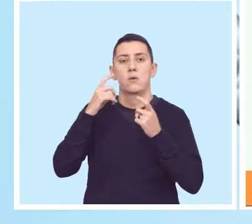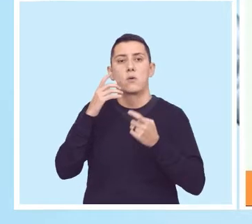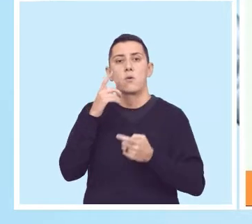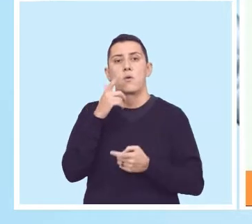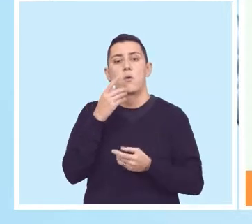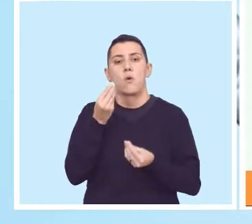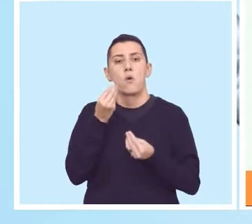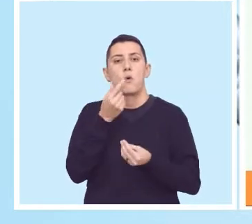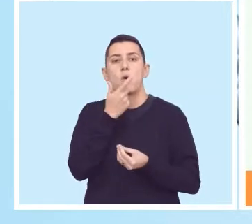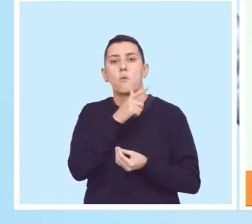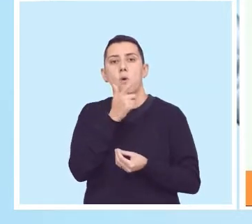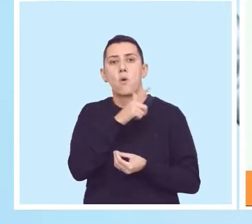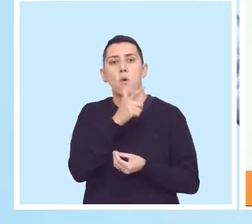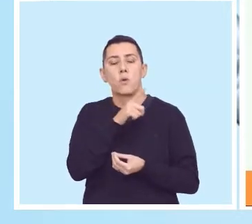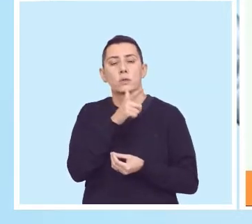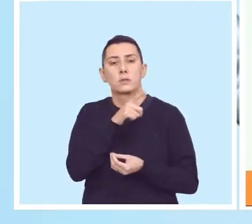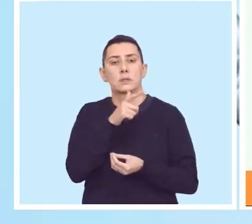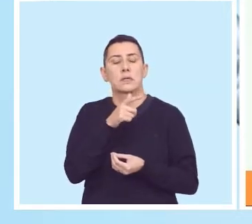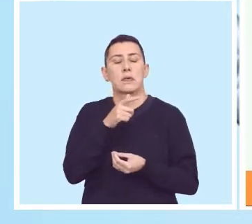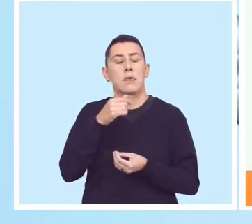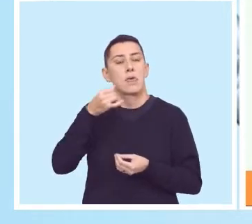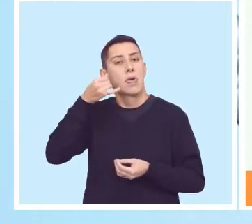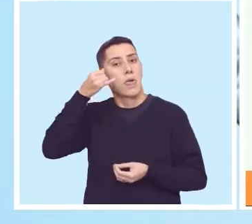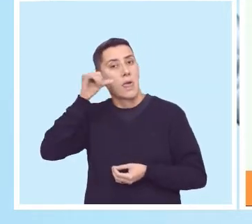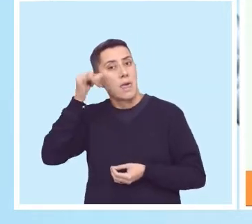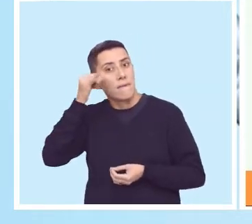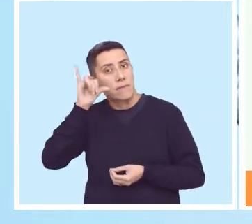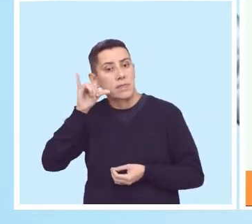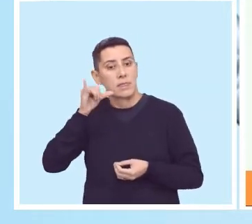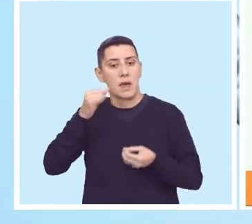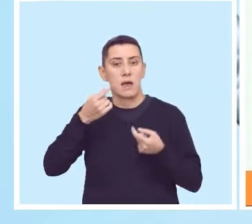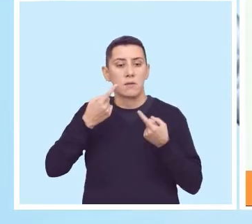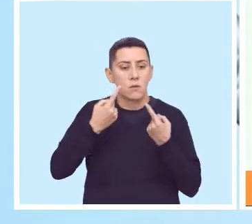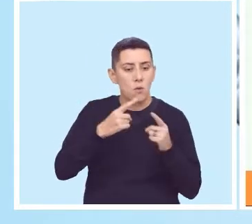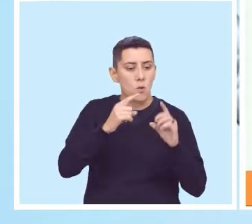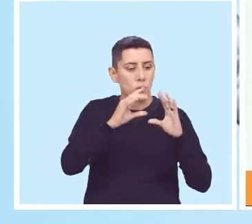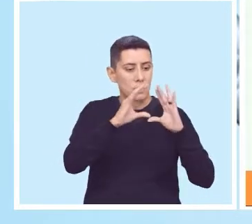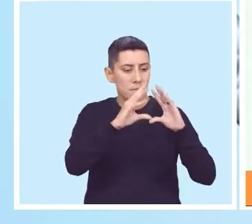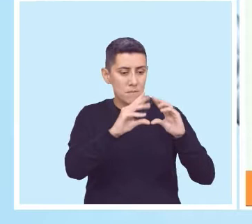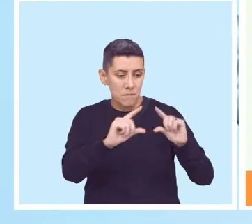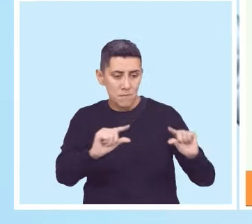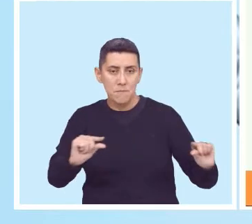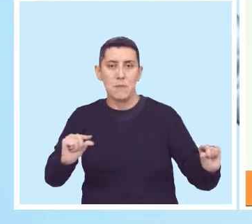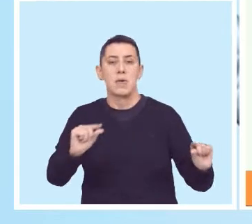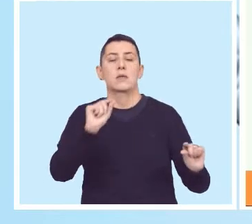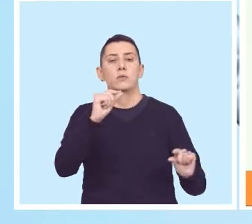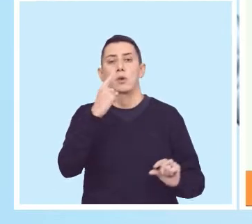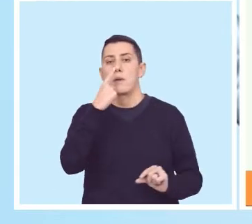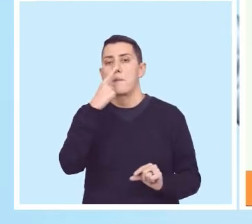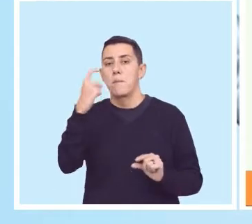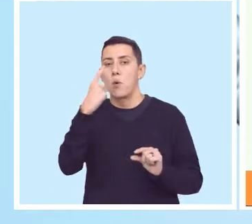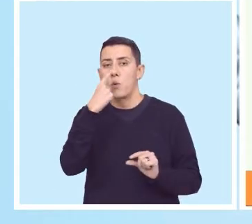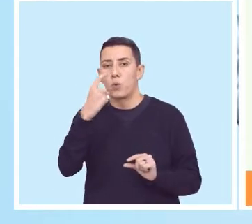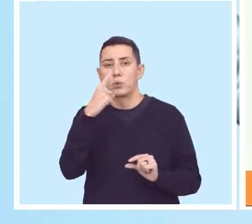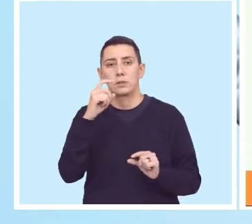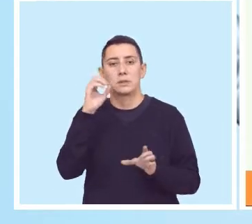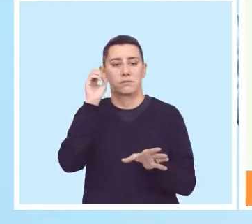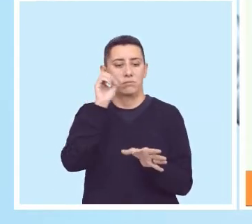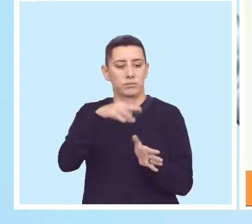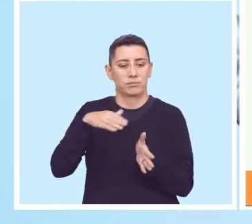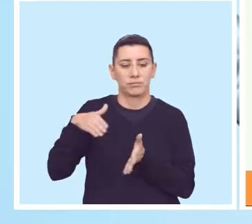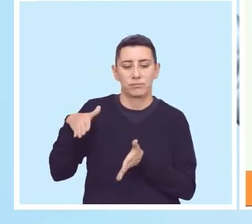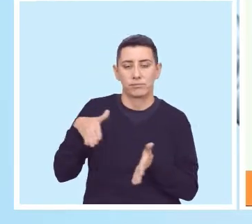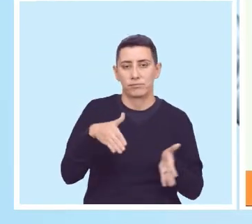combater, de se evitar ou, pelo menos, mitigar a poluição que impacta